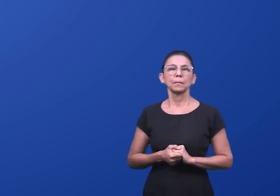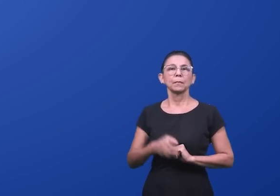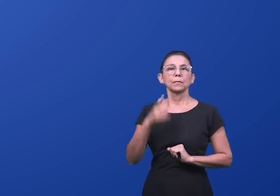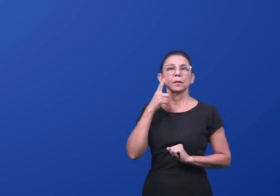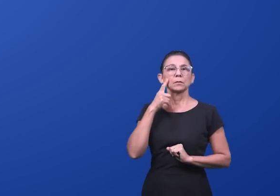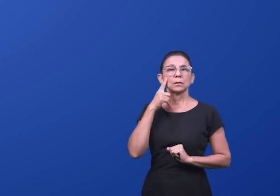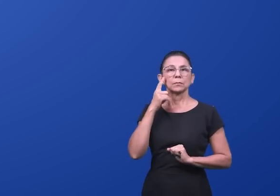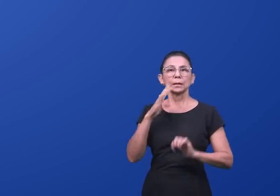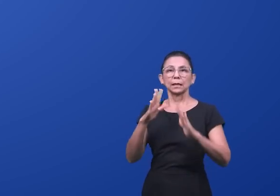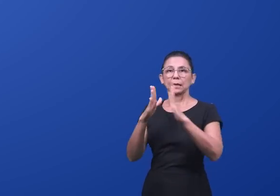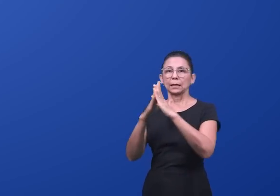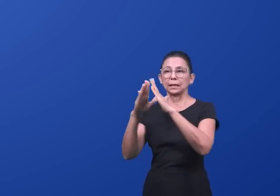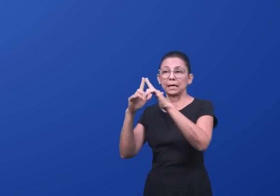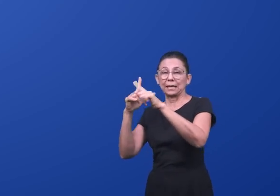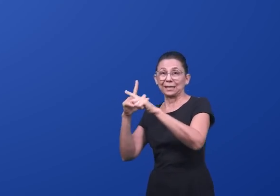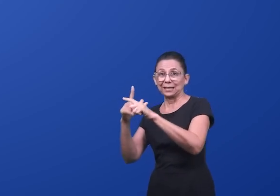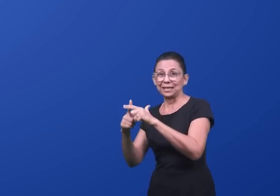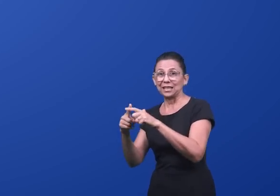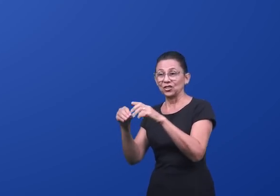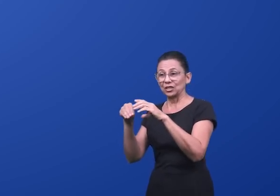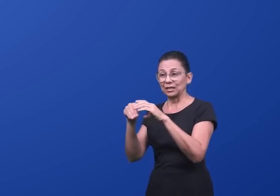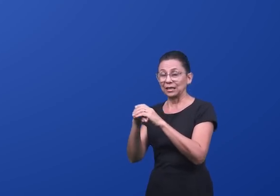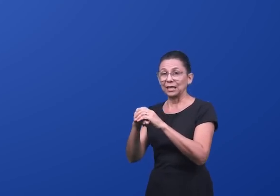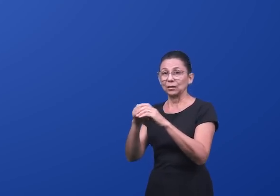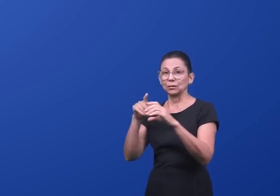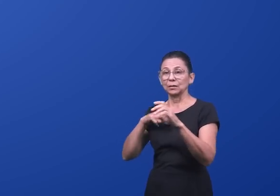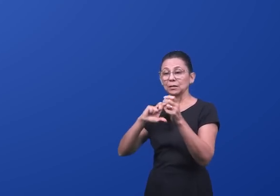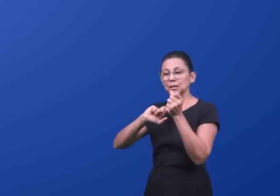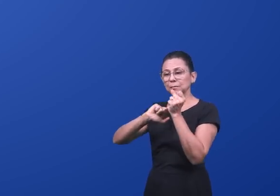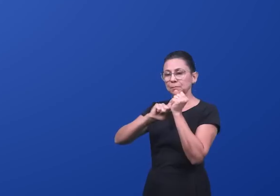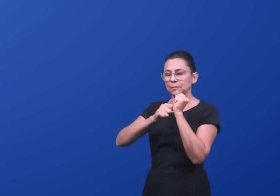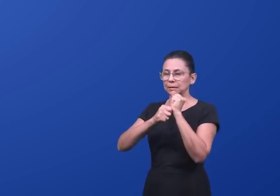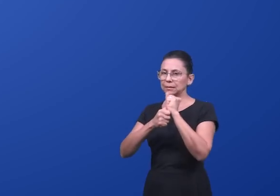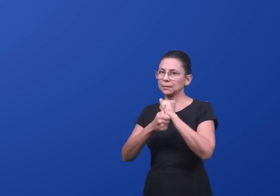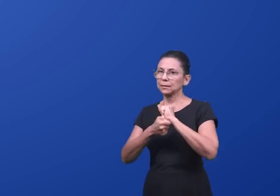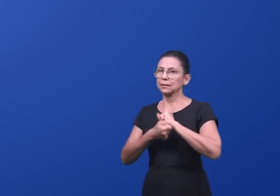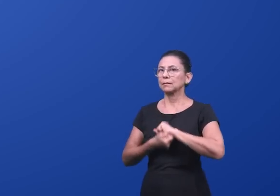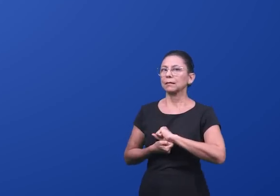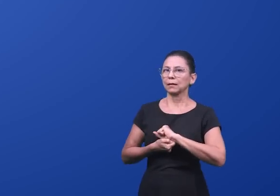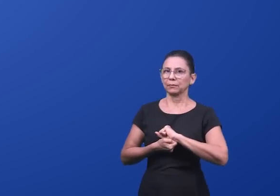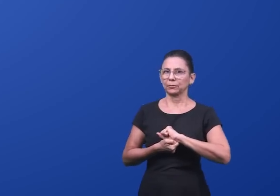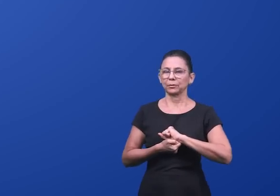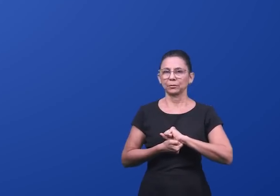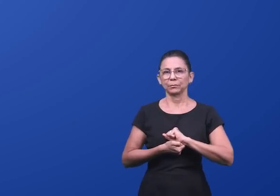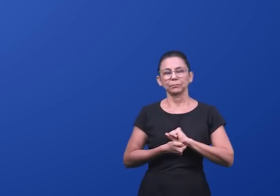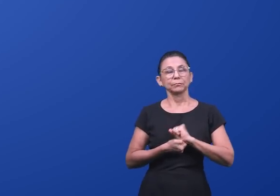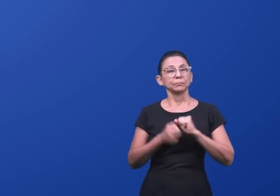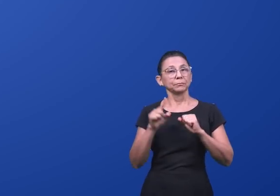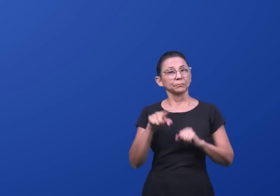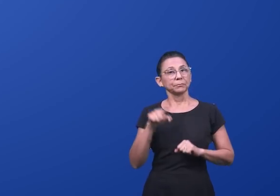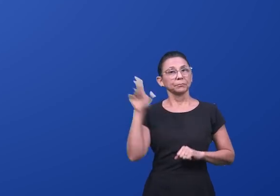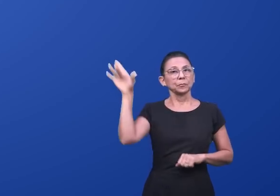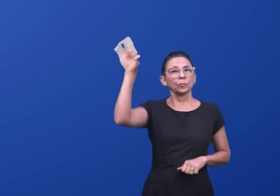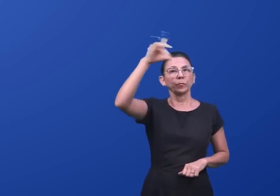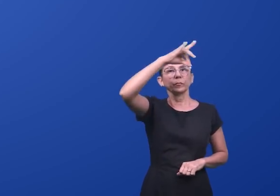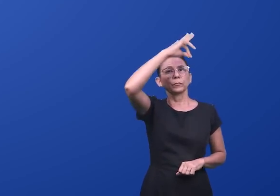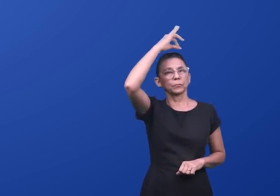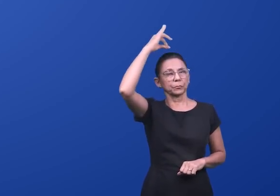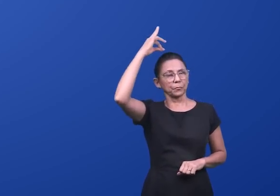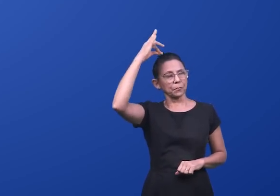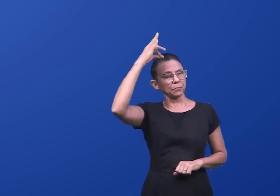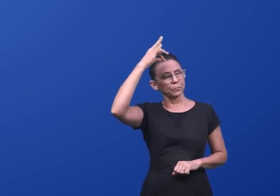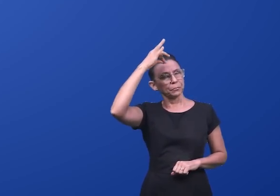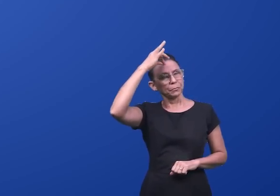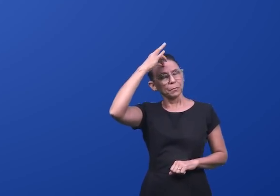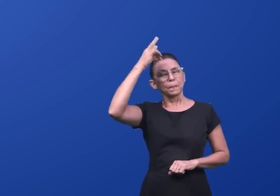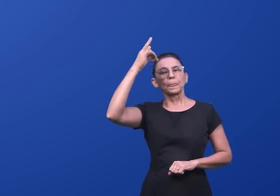homens. E profeticamente podemos ver em tudo isso que a igreja carrega dentro de si o